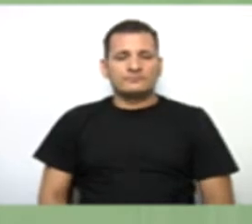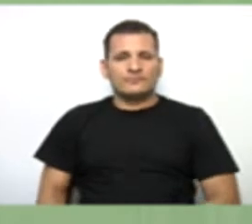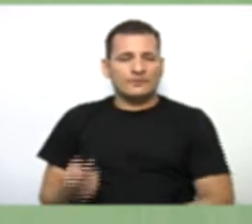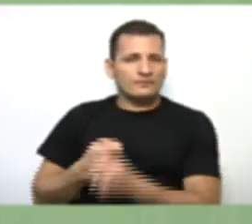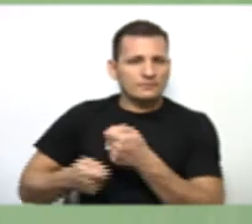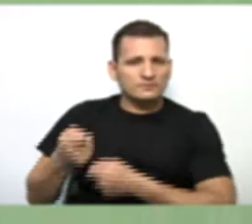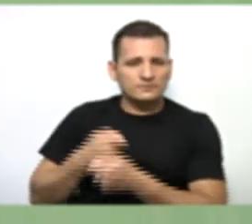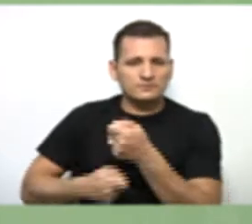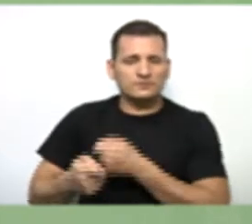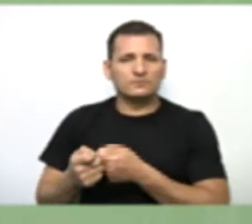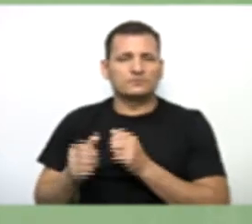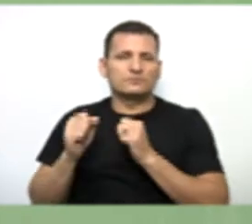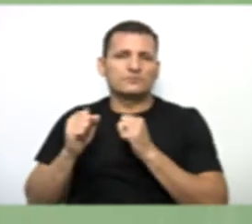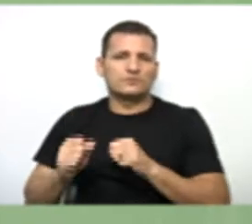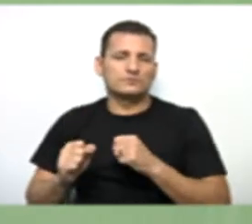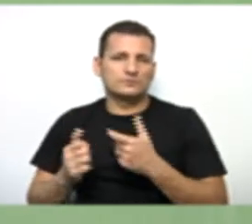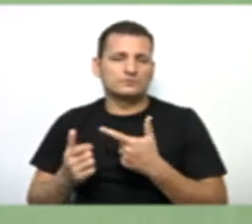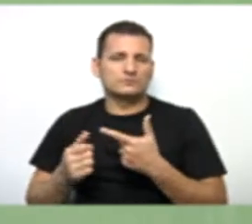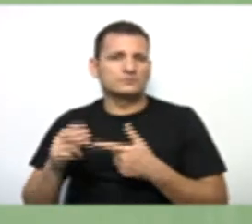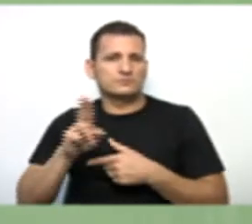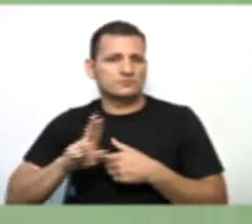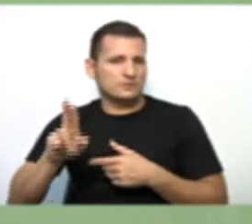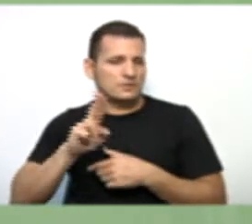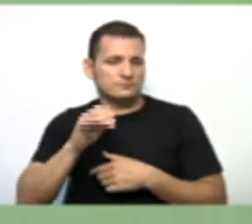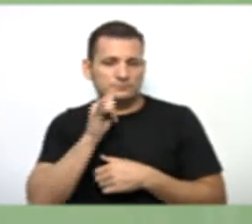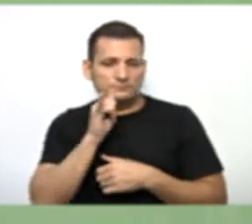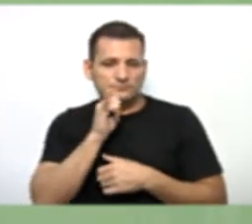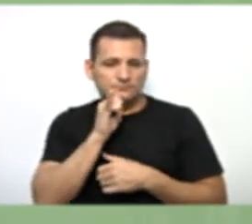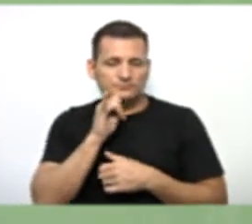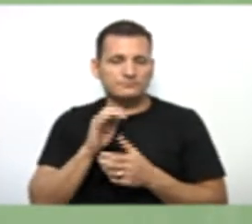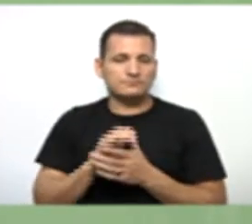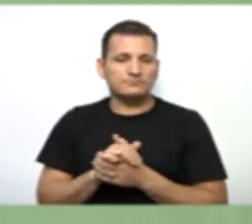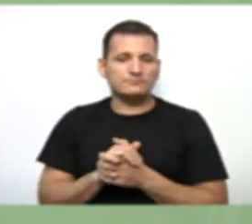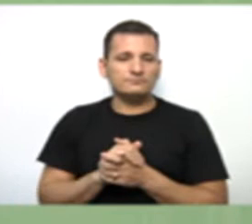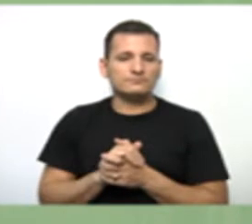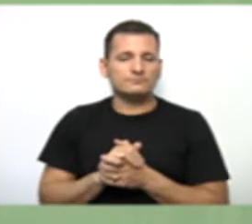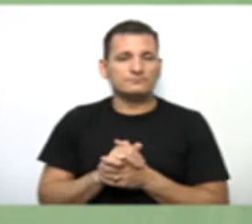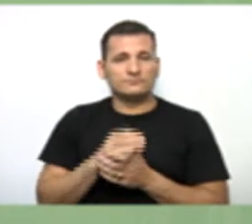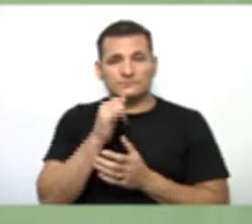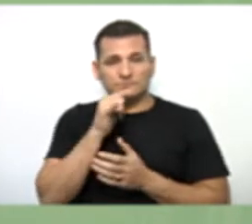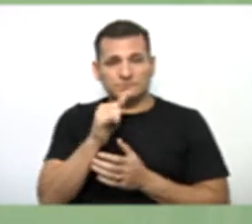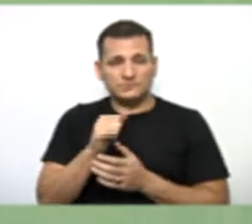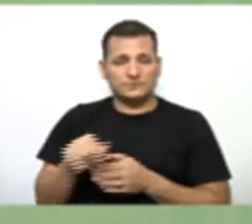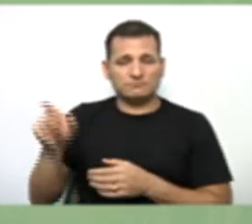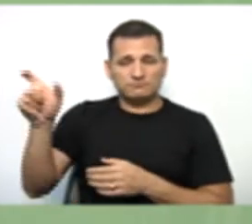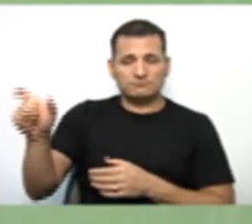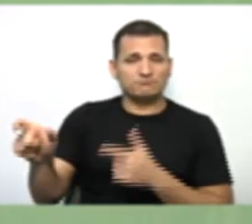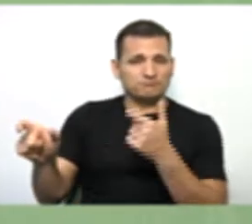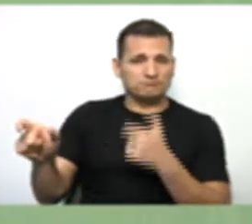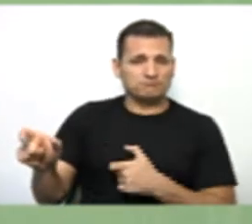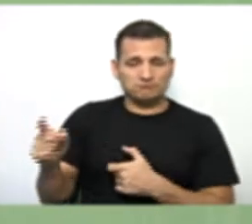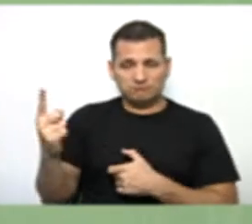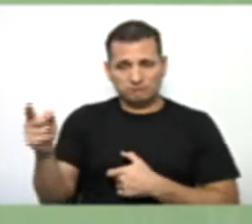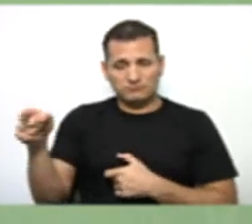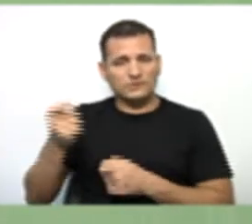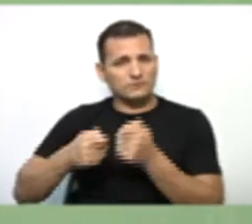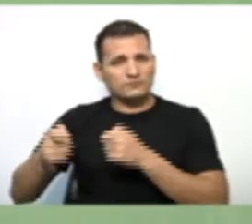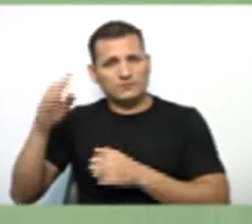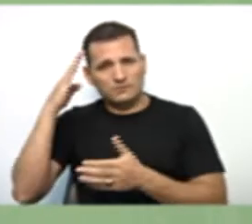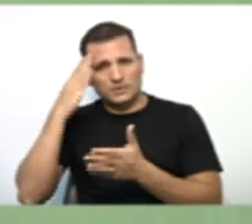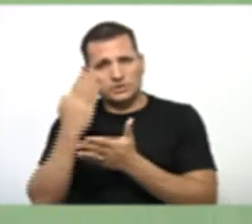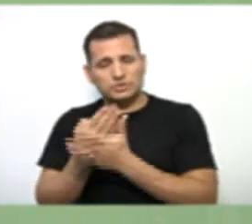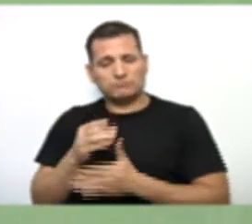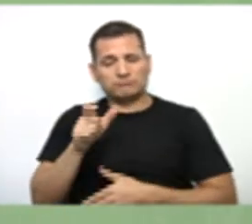pode ser usado, por exemplo, né, esse poder, quando um negociador acredita na boa-fé